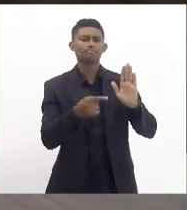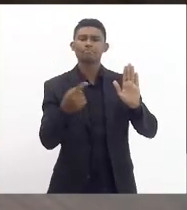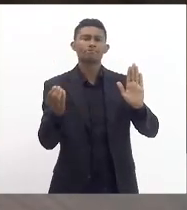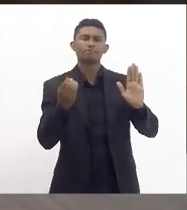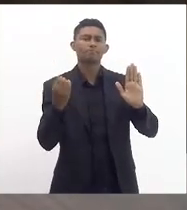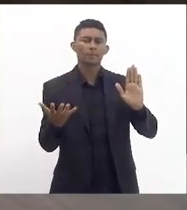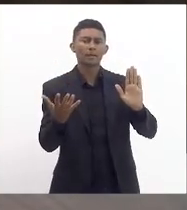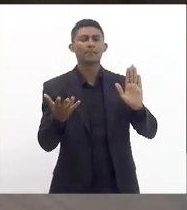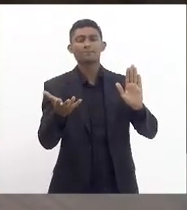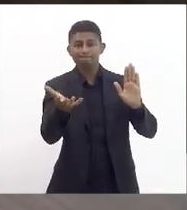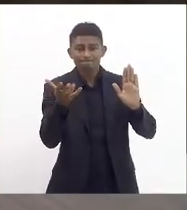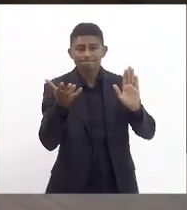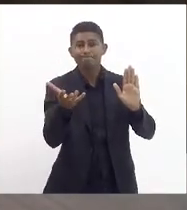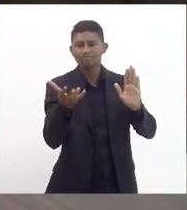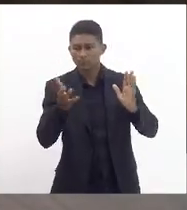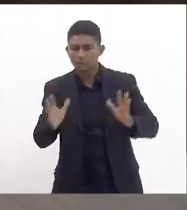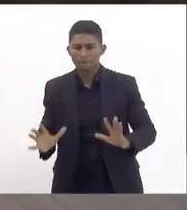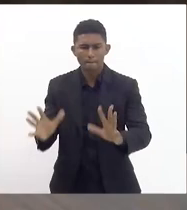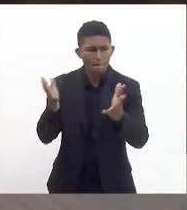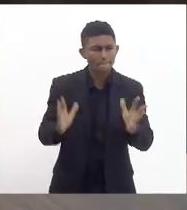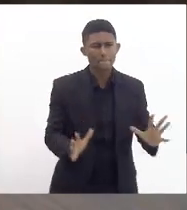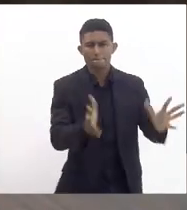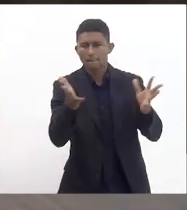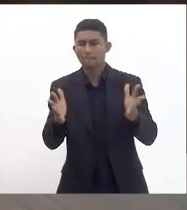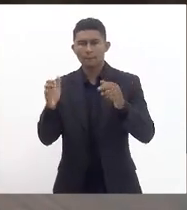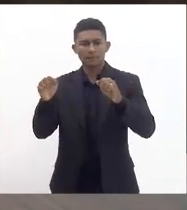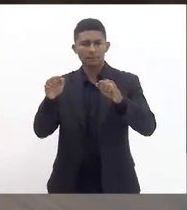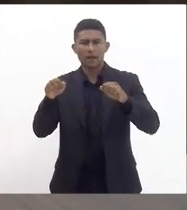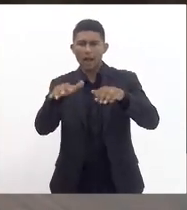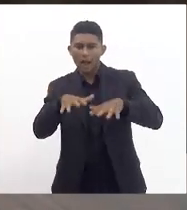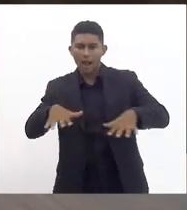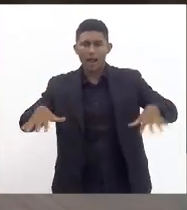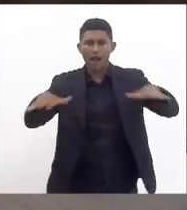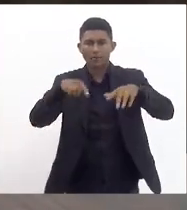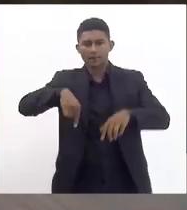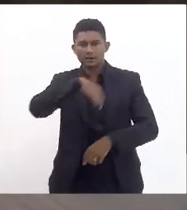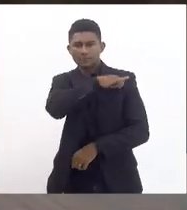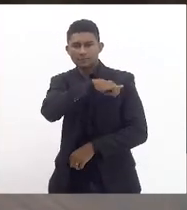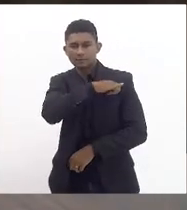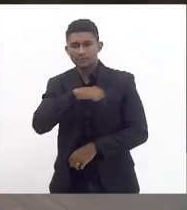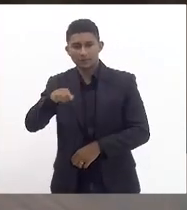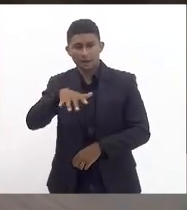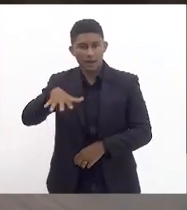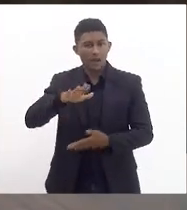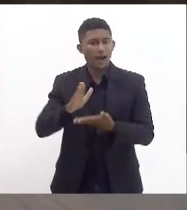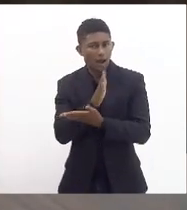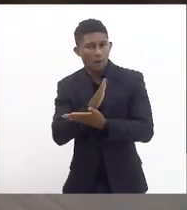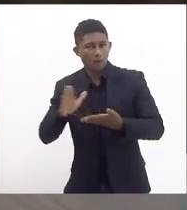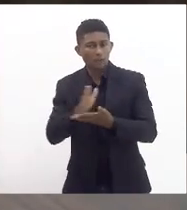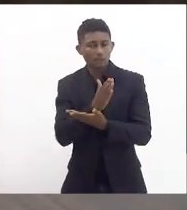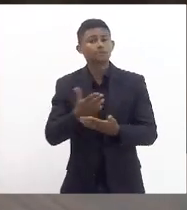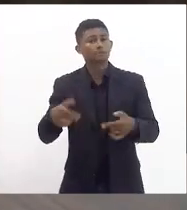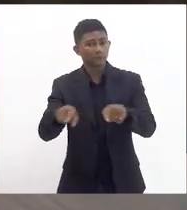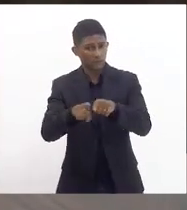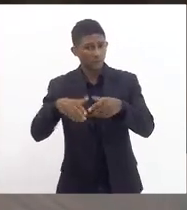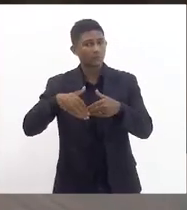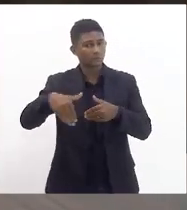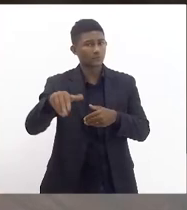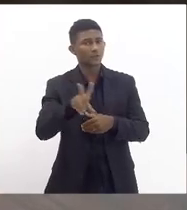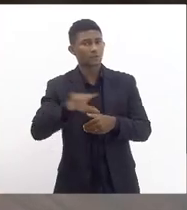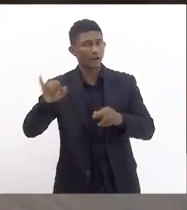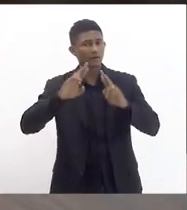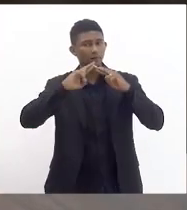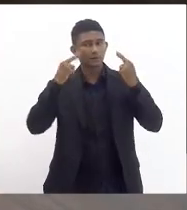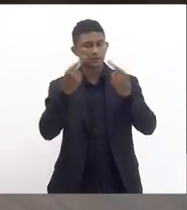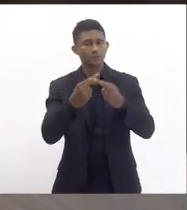os gargalos em algumas áreas da atividade econômica do Estado, mas eles vão passar por audiência pública, por mais de uma. Eu